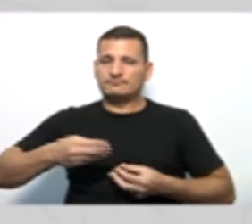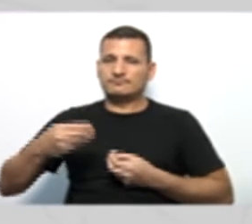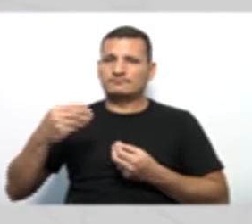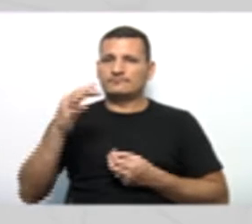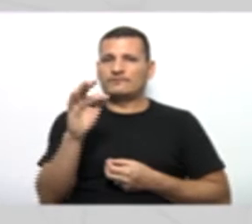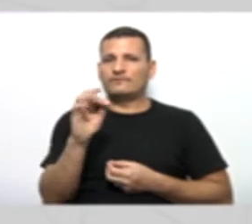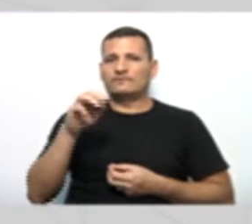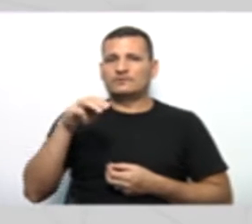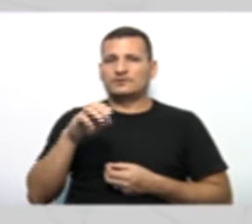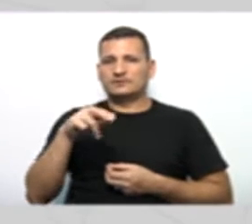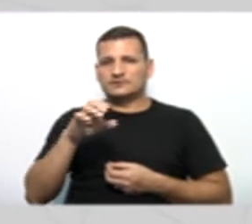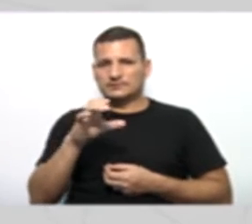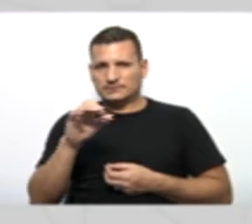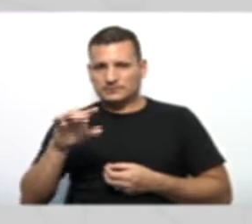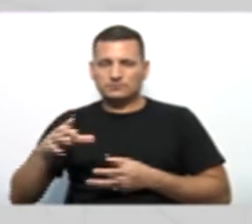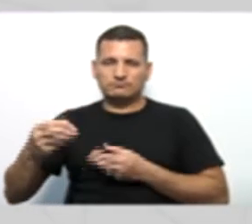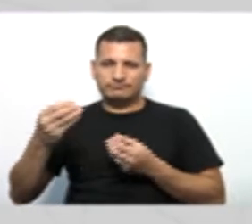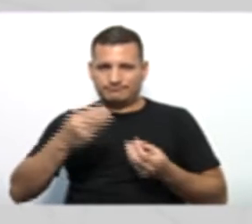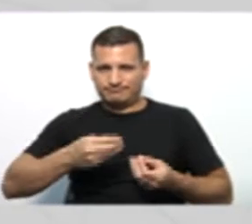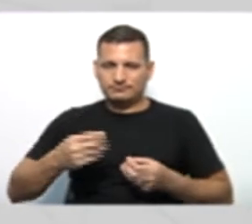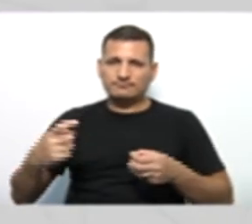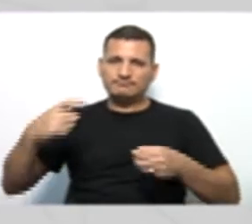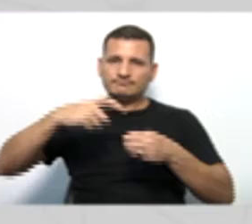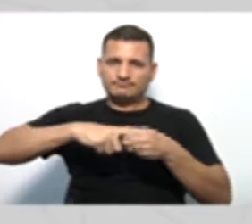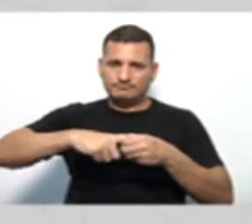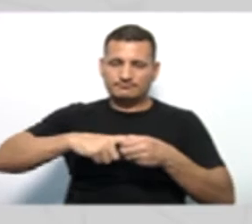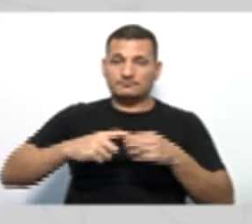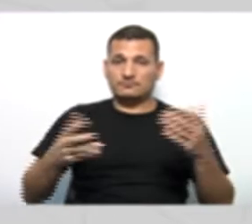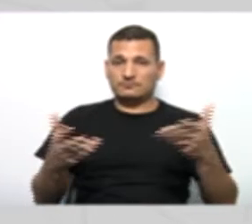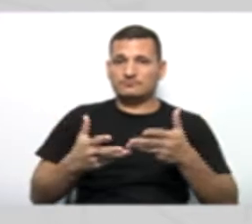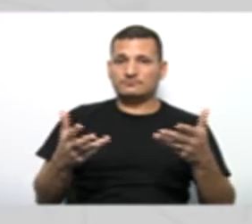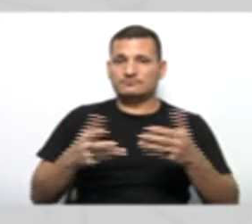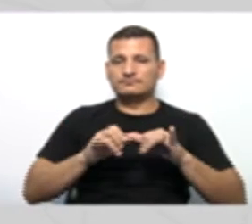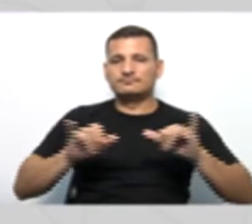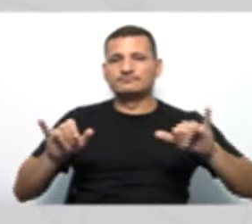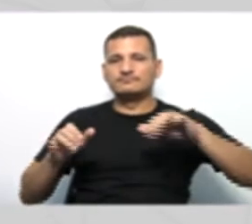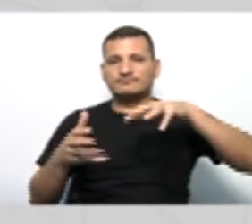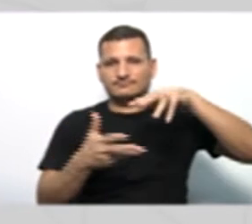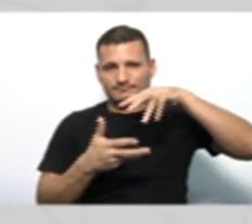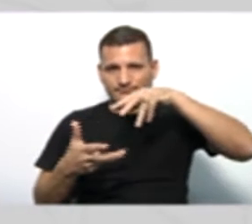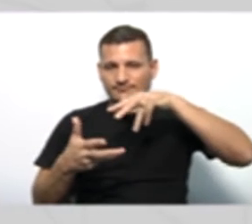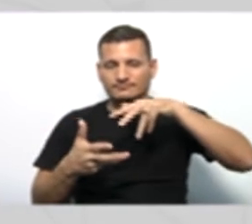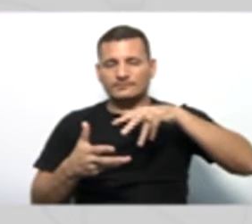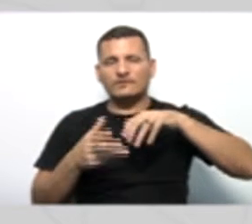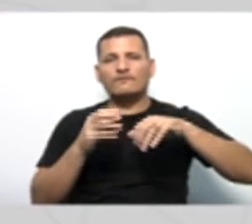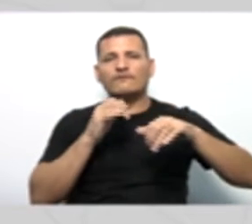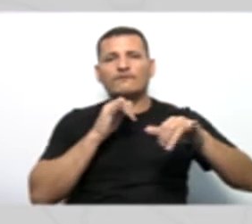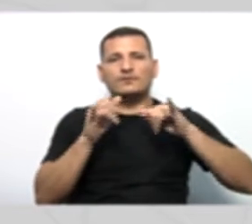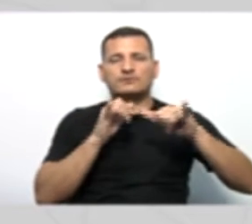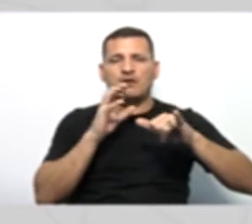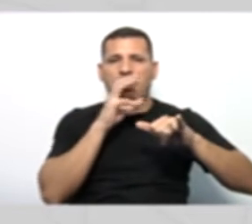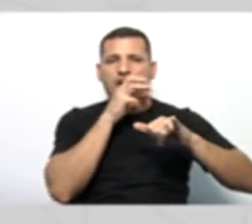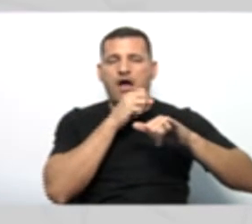parceiros. Hoje, no mundo globalizado como temos, onde a informação caminha rapidamente, se a